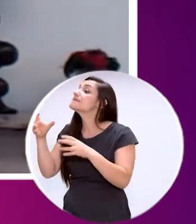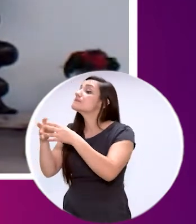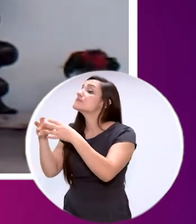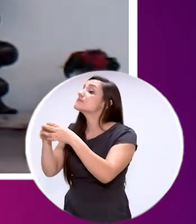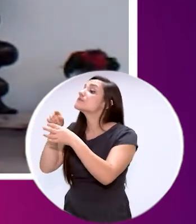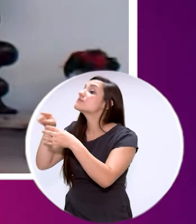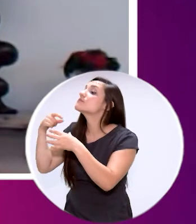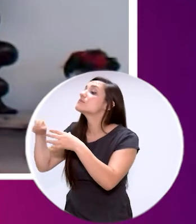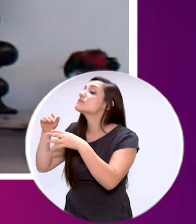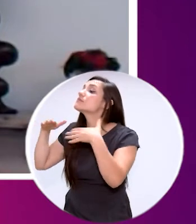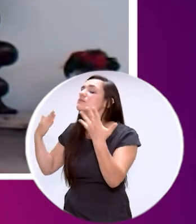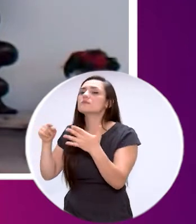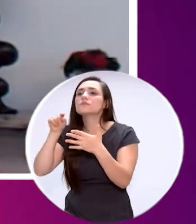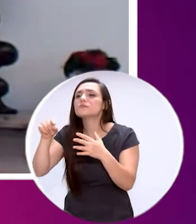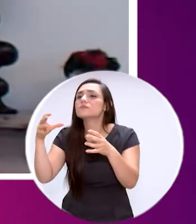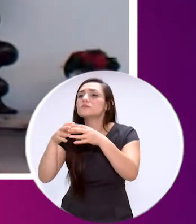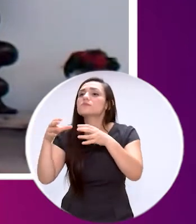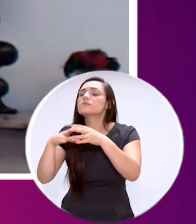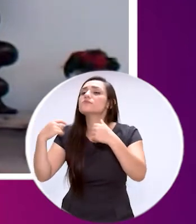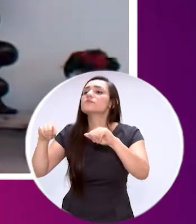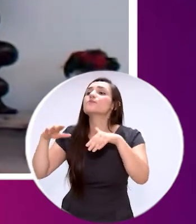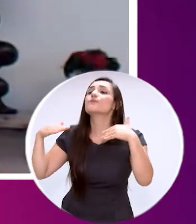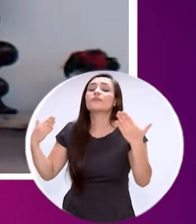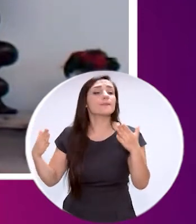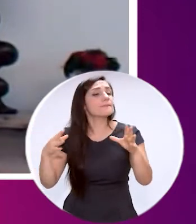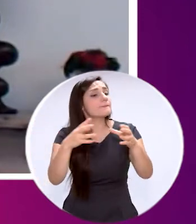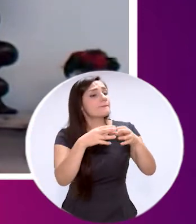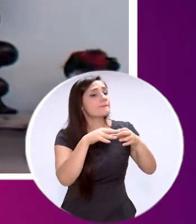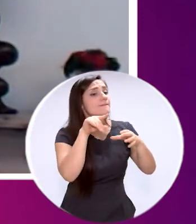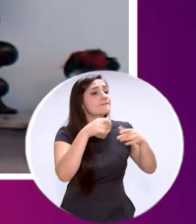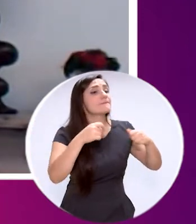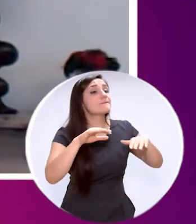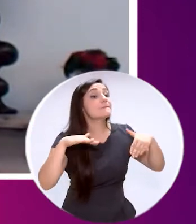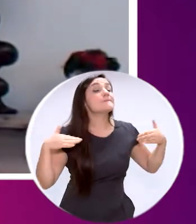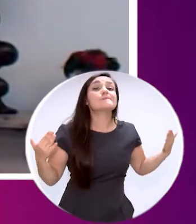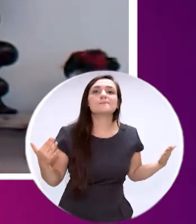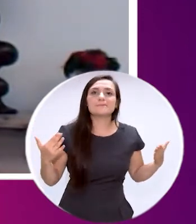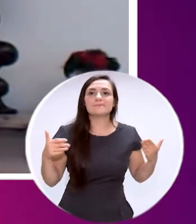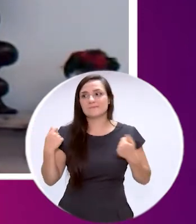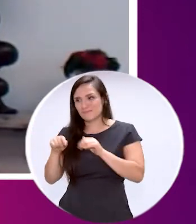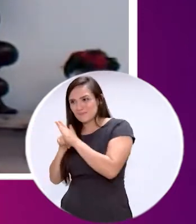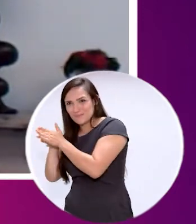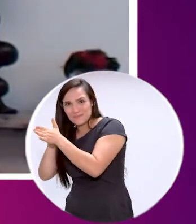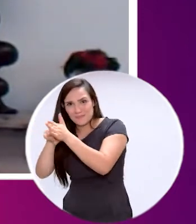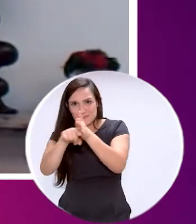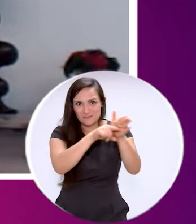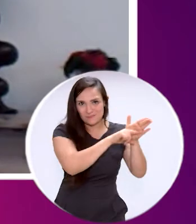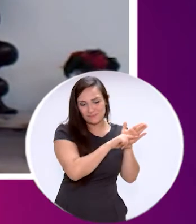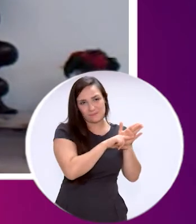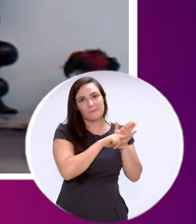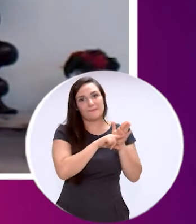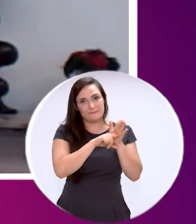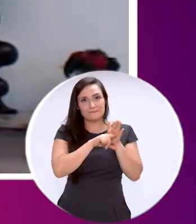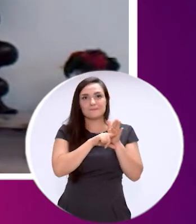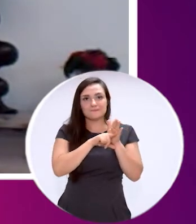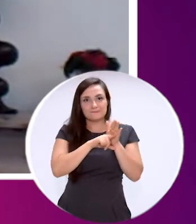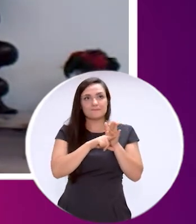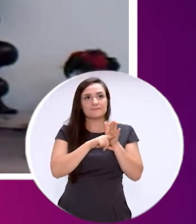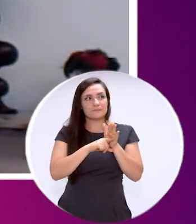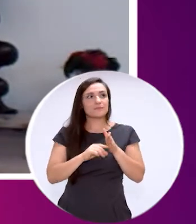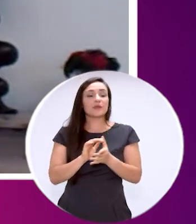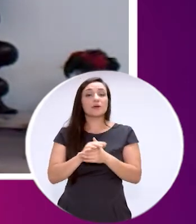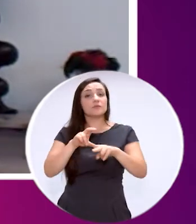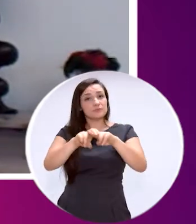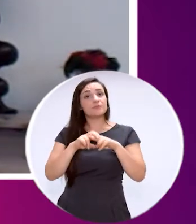são diferentes, né, a depender do núcleo ao qual você pertence. E a ideia da democracia, como muito bem falou